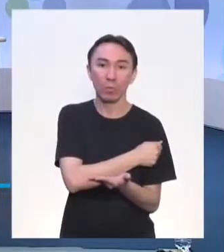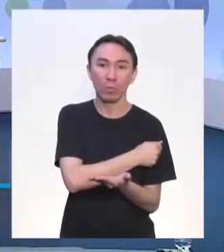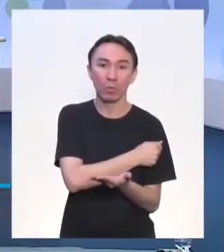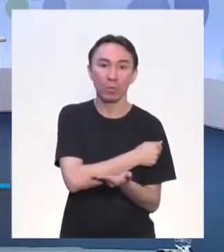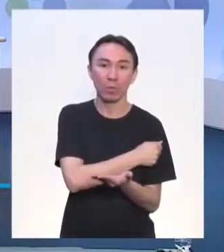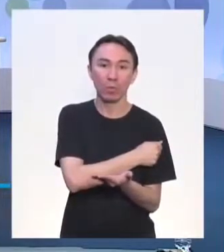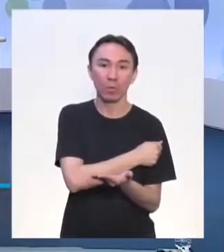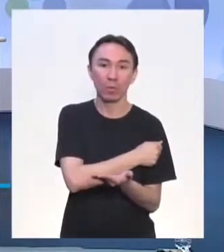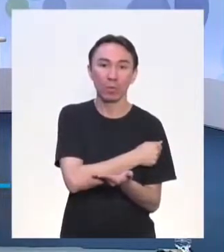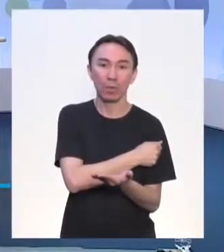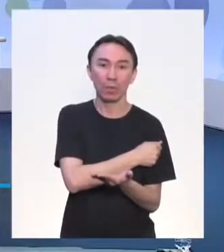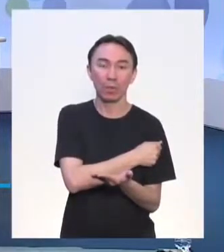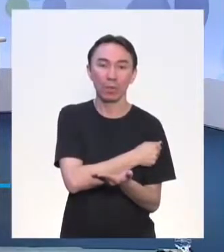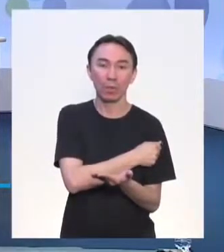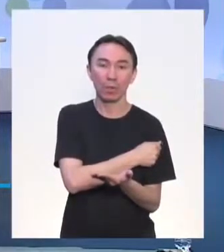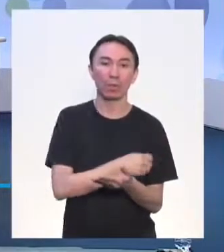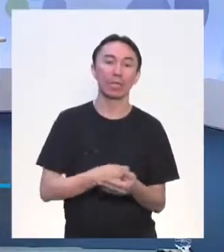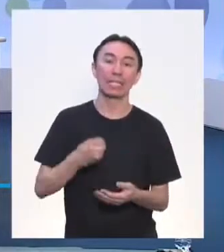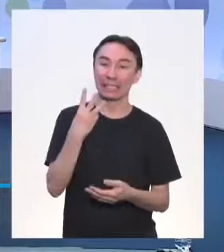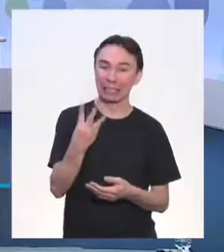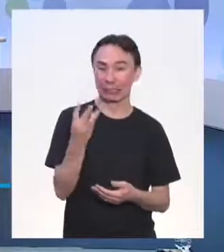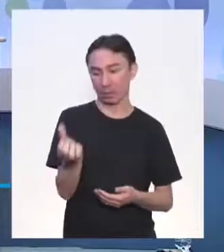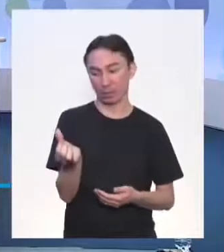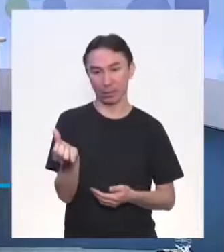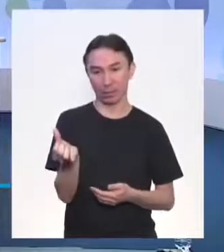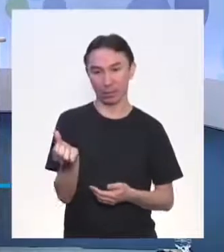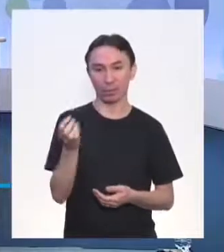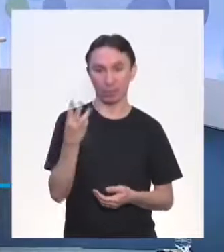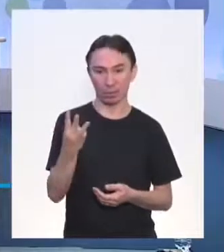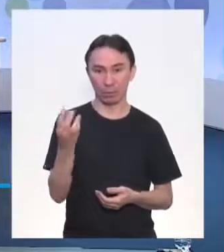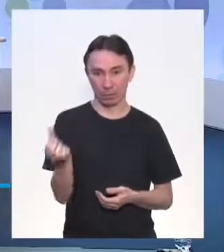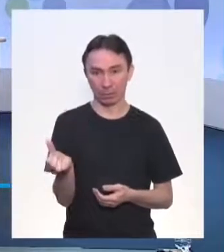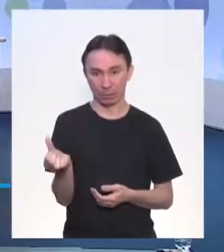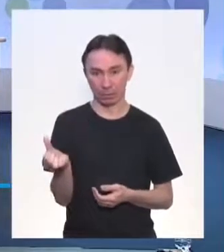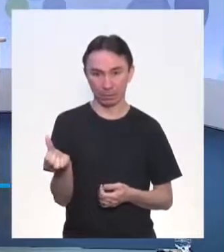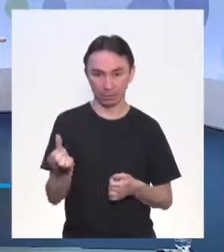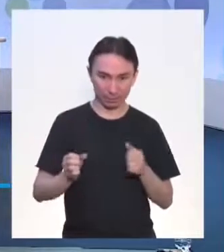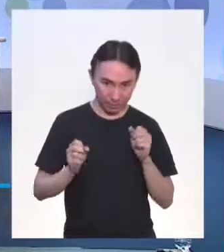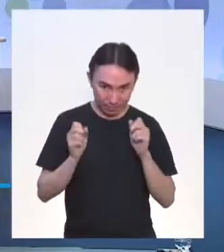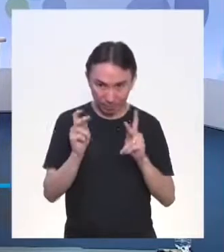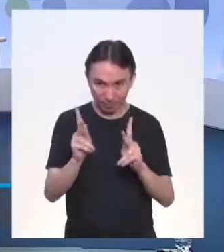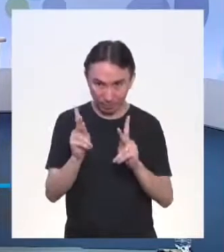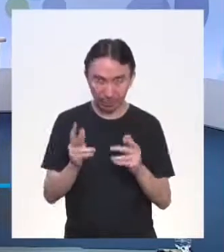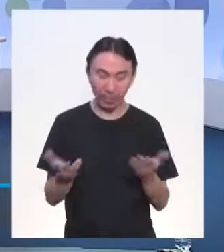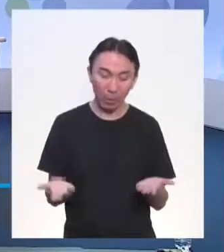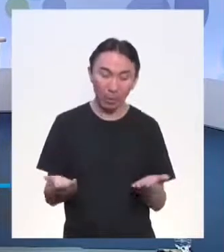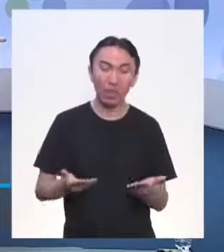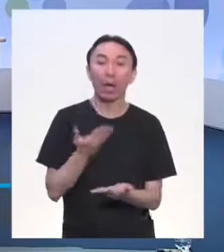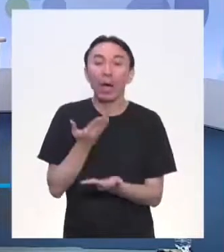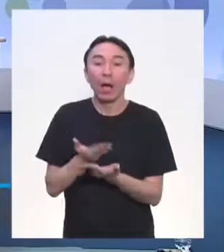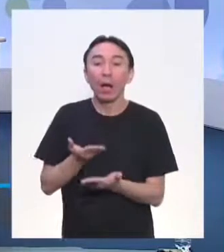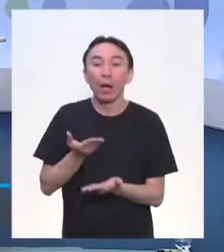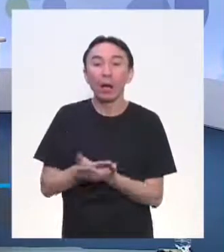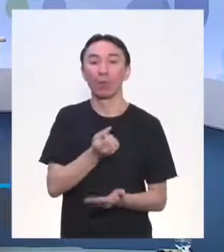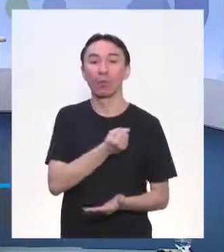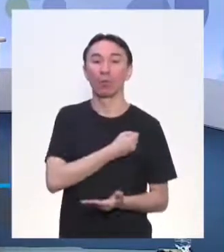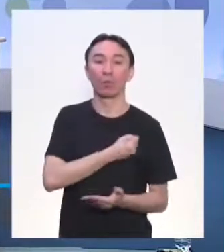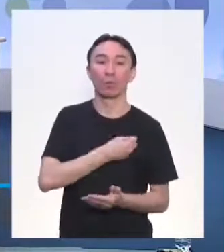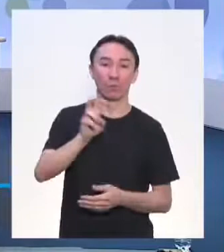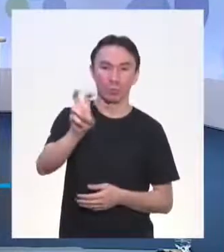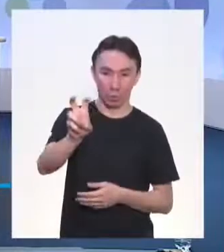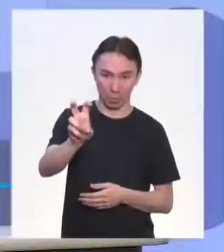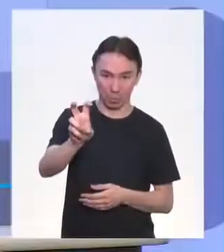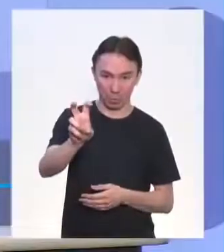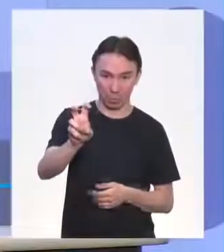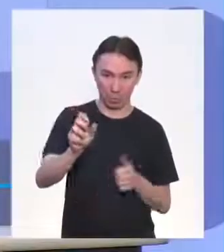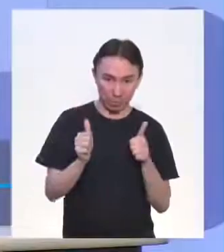A do aluno é a 36. Tá bom? Nós estamos na aula 5, ok? Vamos